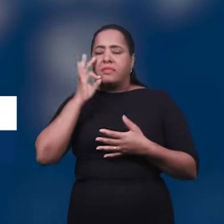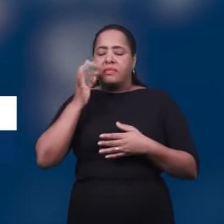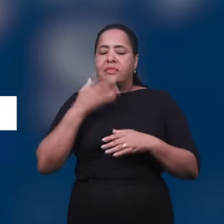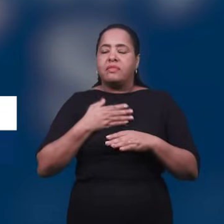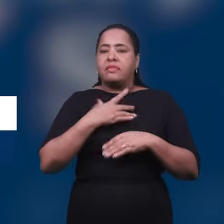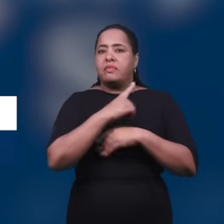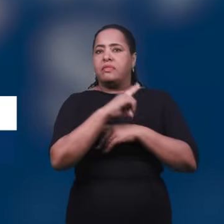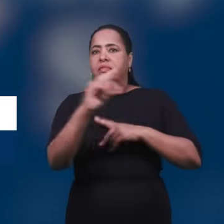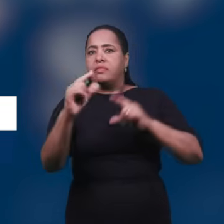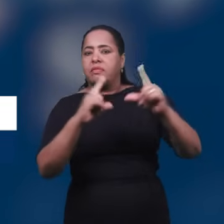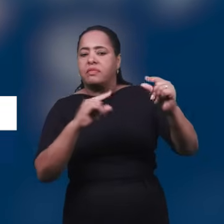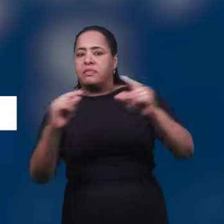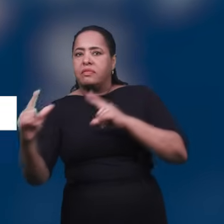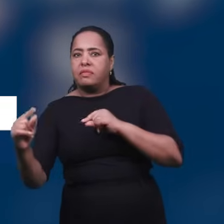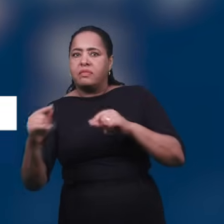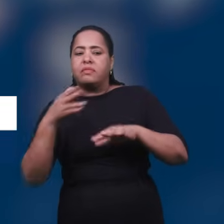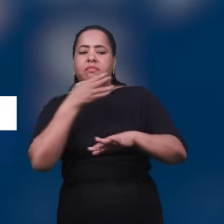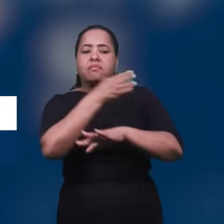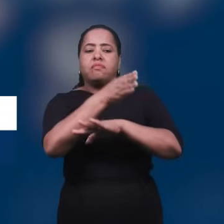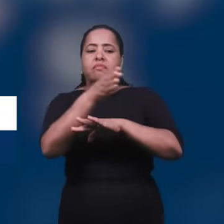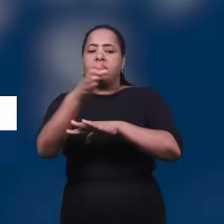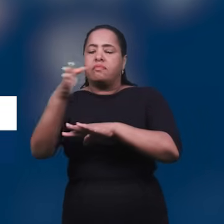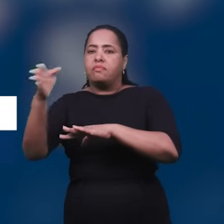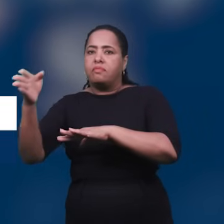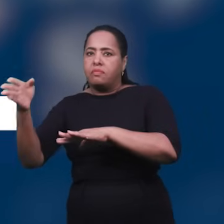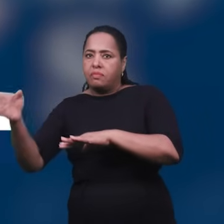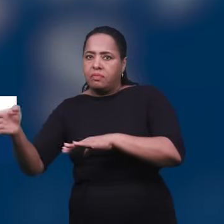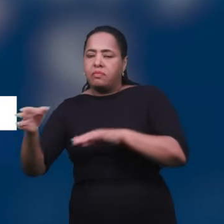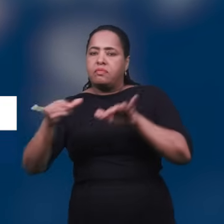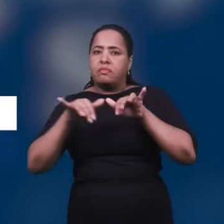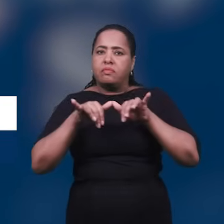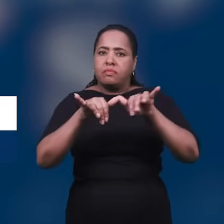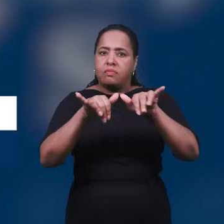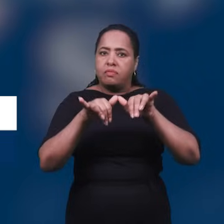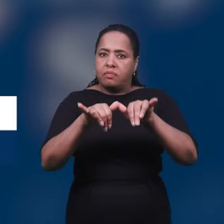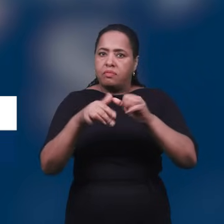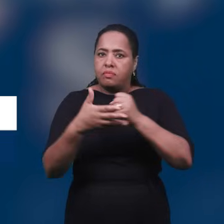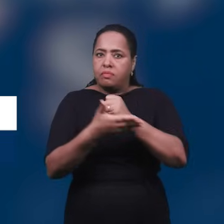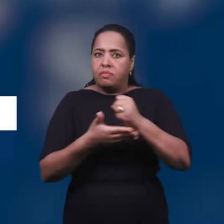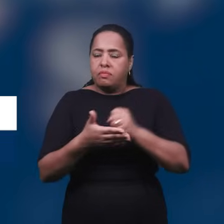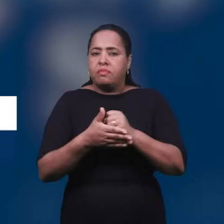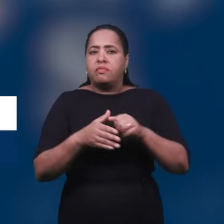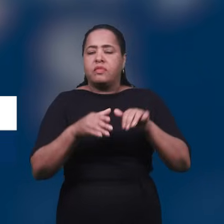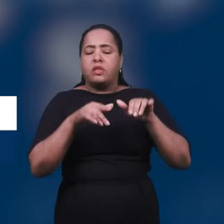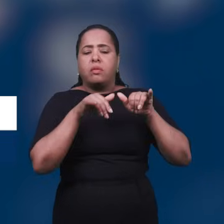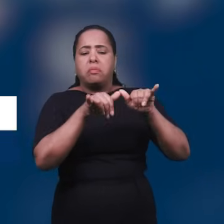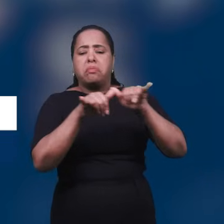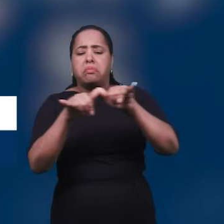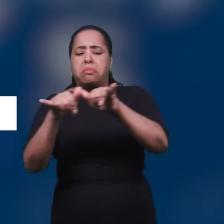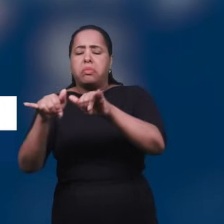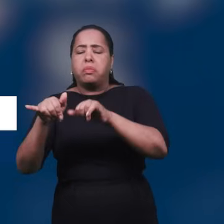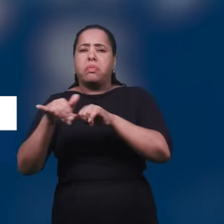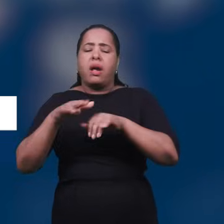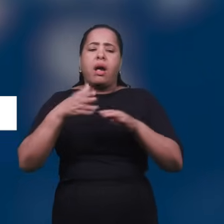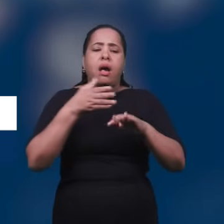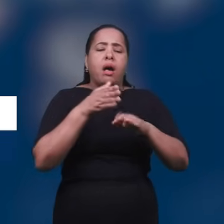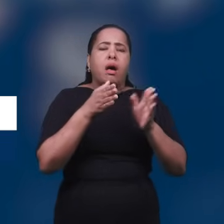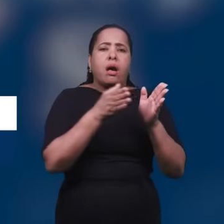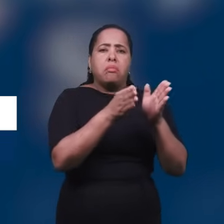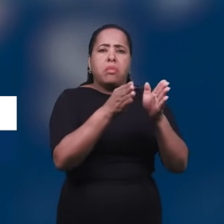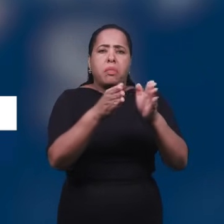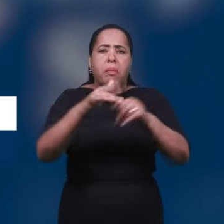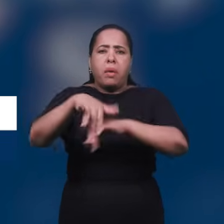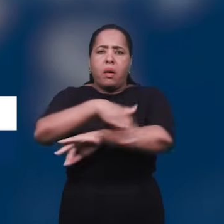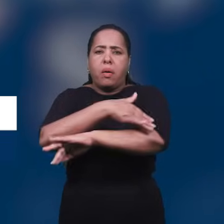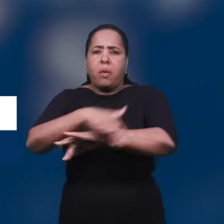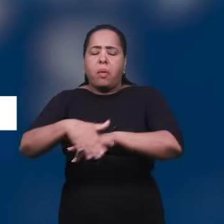tomaram café e saíram da igreja Santa Maria Norte, tendo com base o supermercado. Foram percorridos ruas onde foram